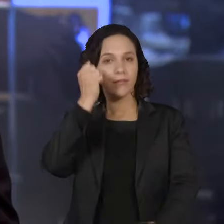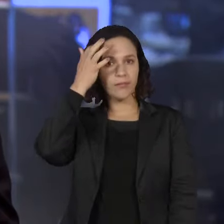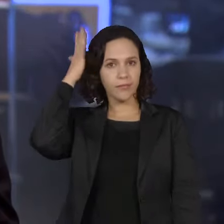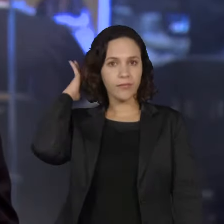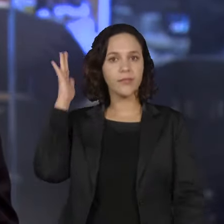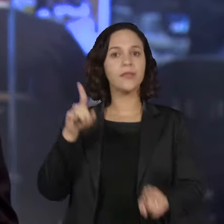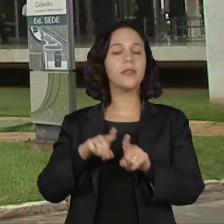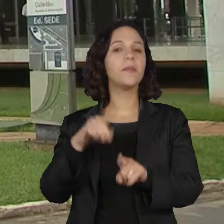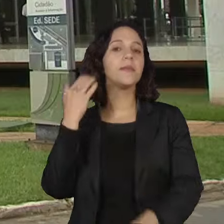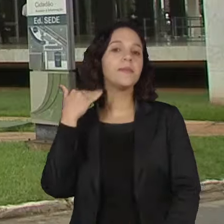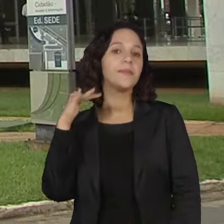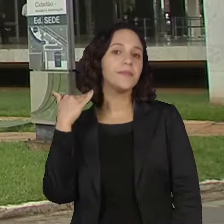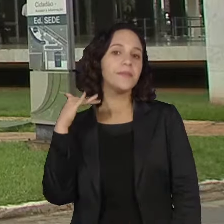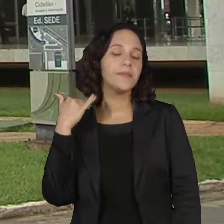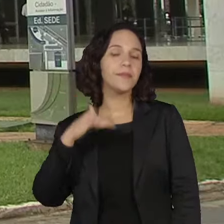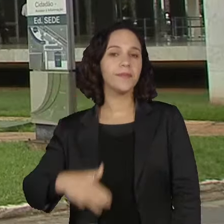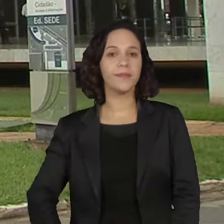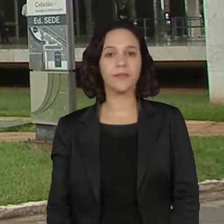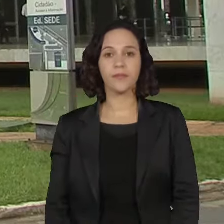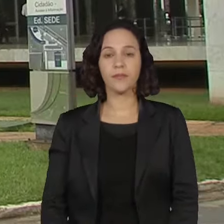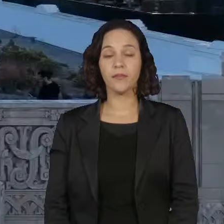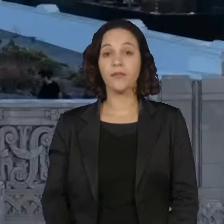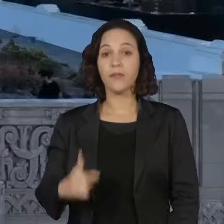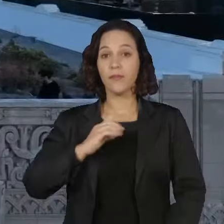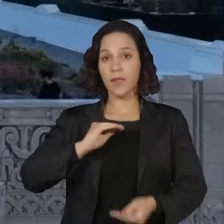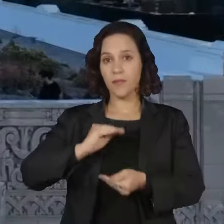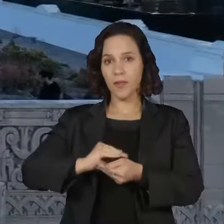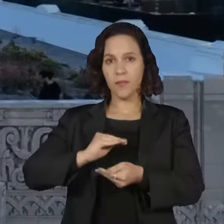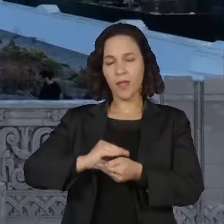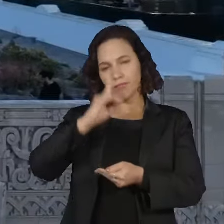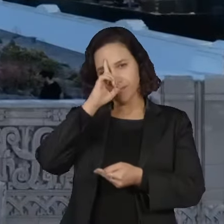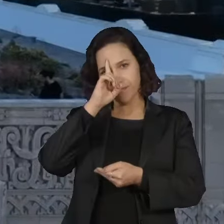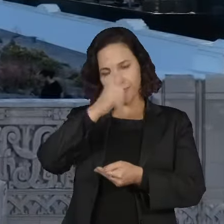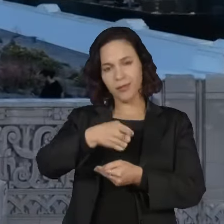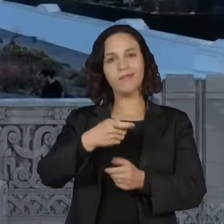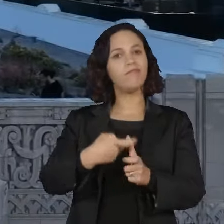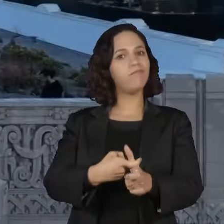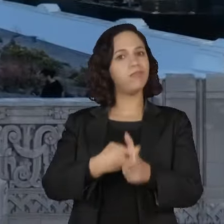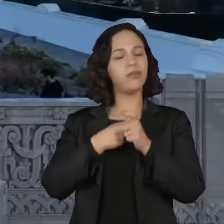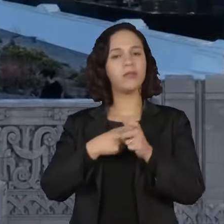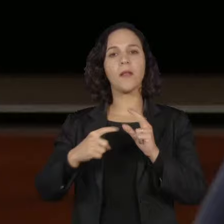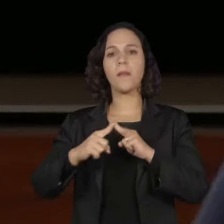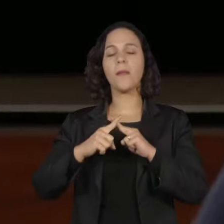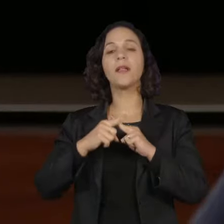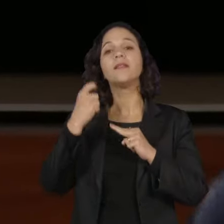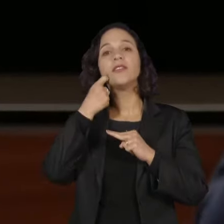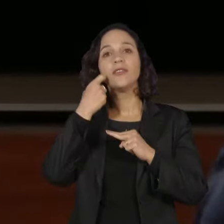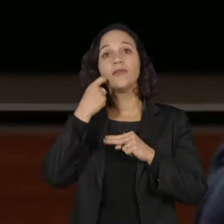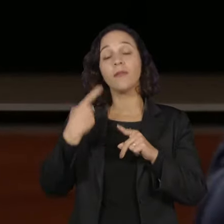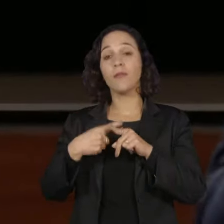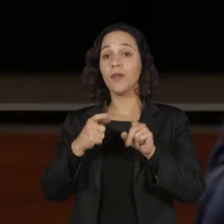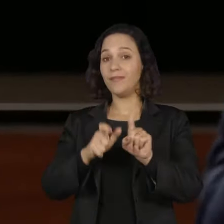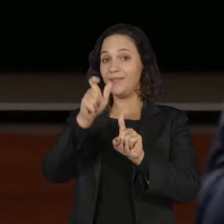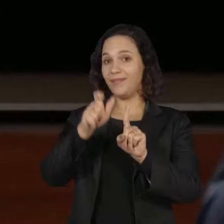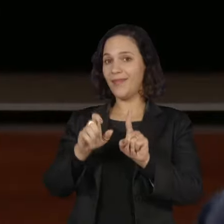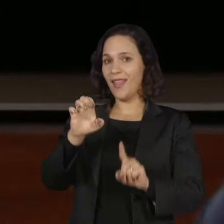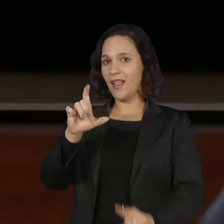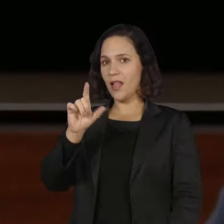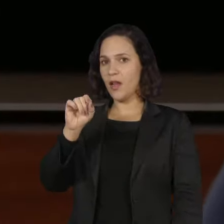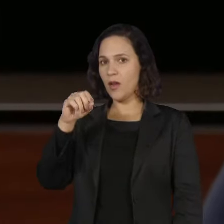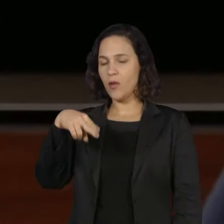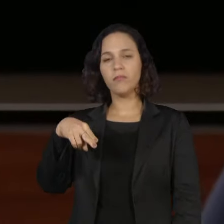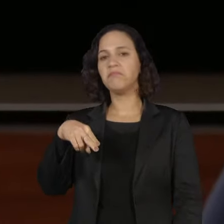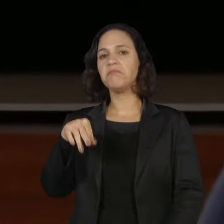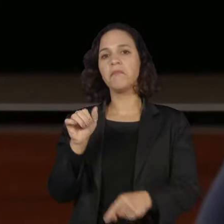e Carmen Lúcio. A decisão que derrubou a plataforma foi tomada na sexta-feira após a empresa comandada por Elon Musk não